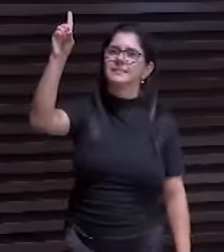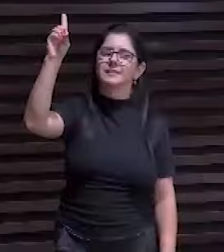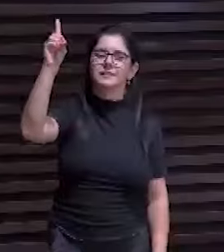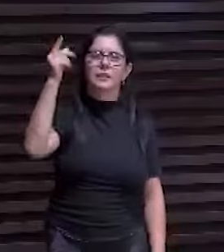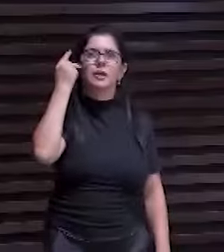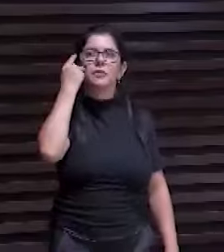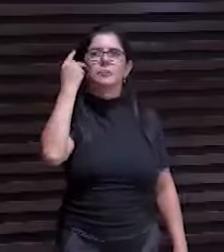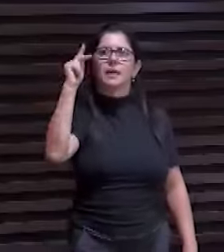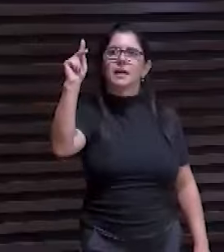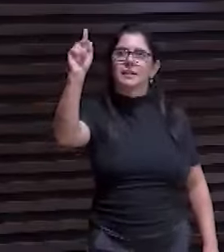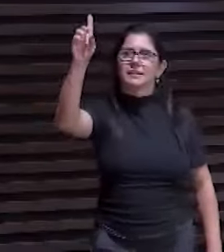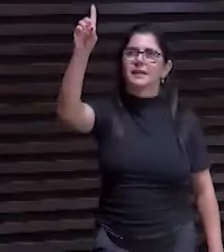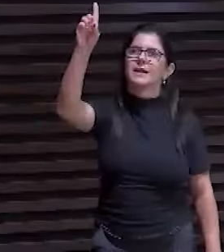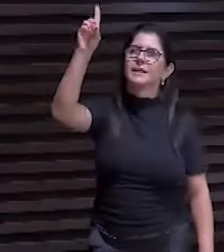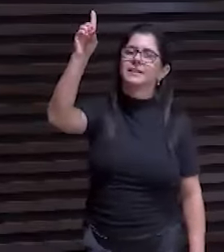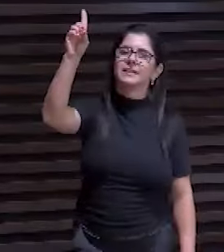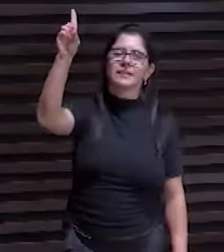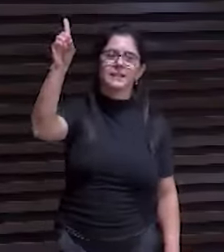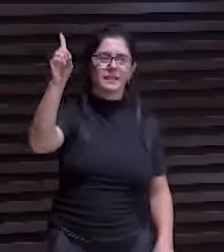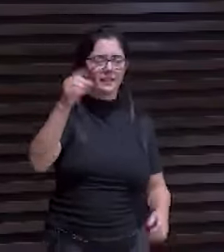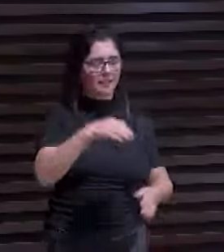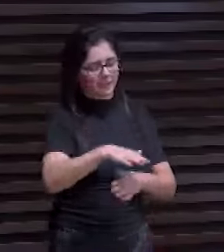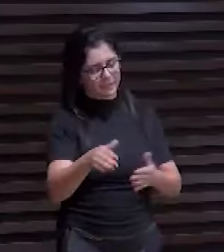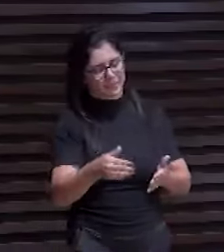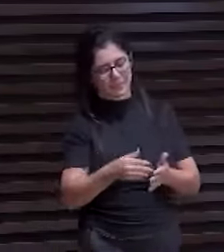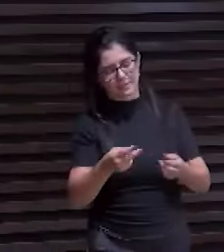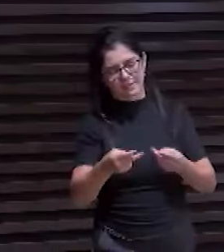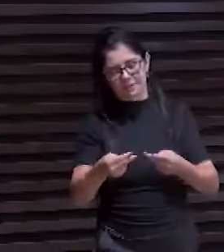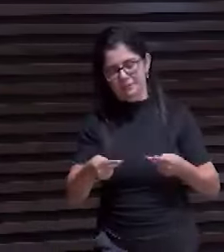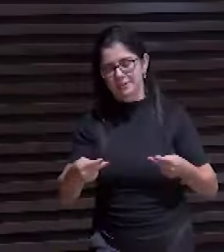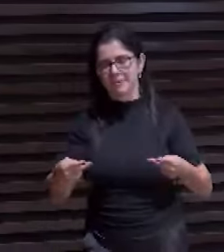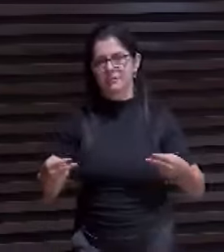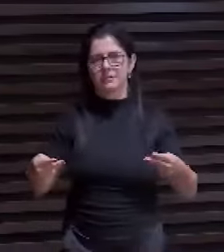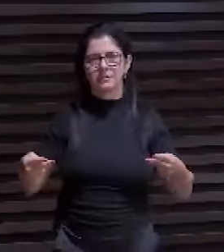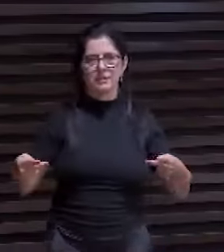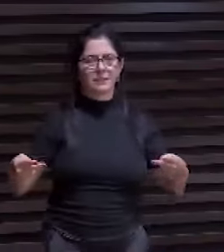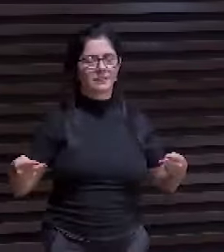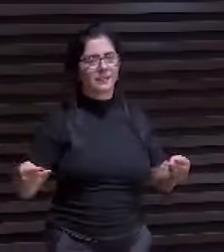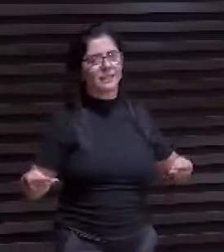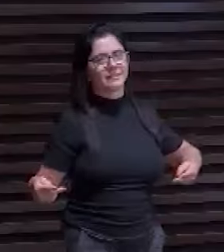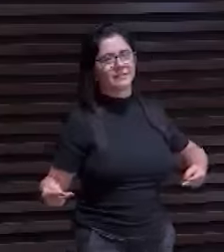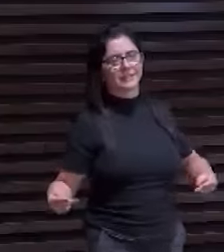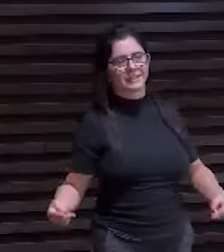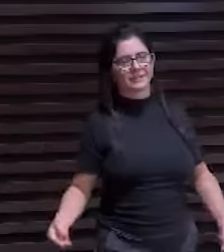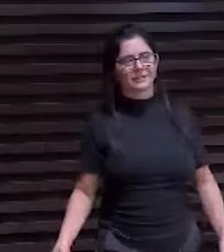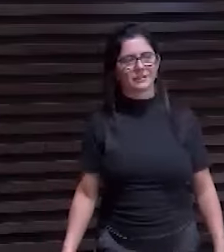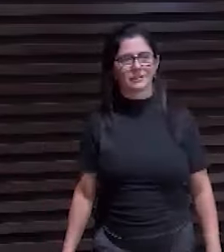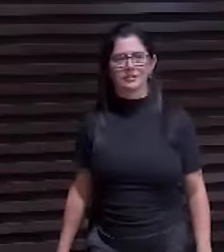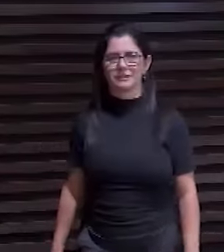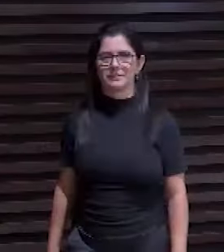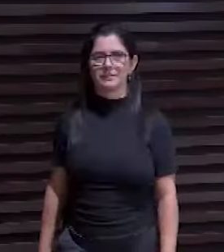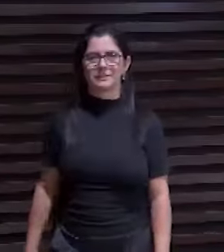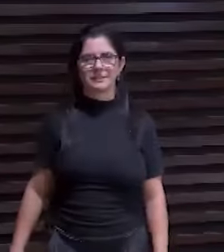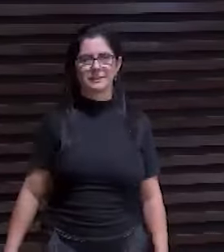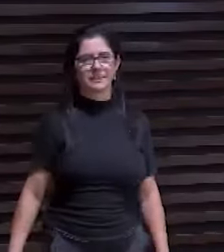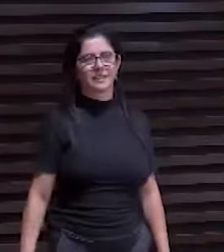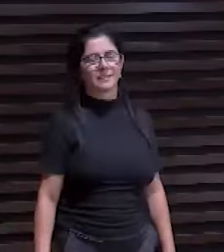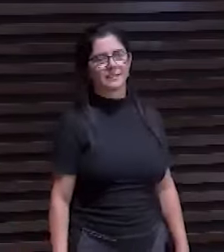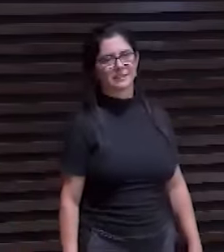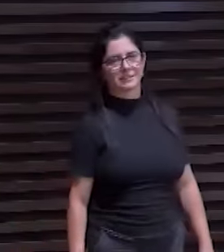ele, para ele são todas as